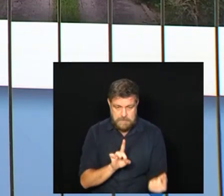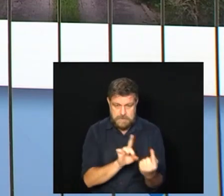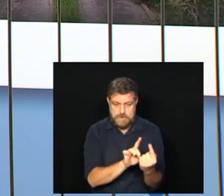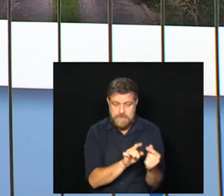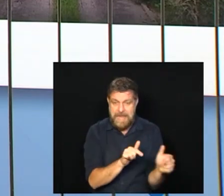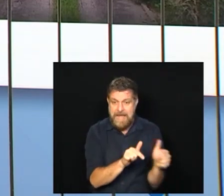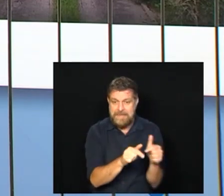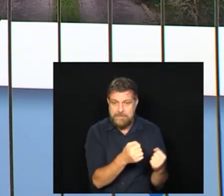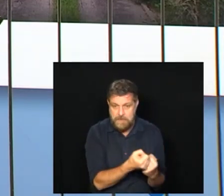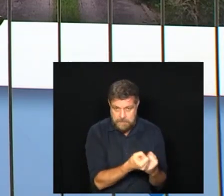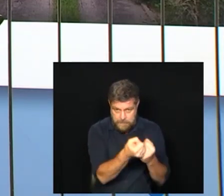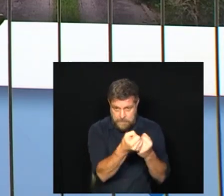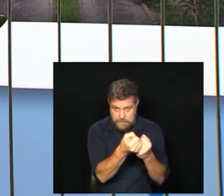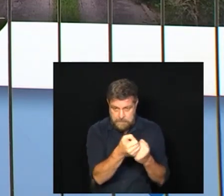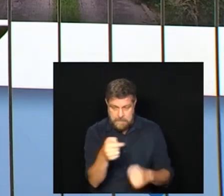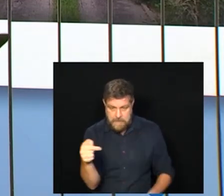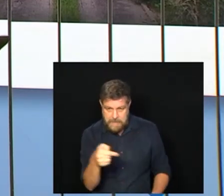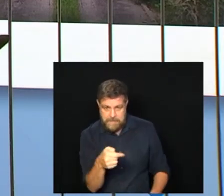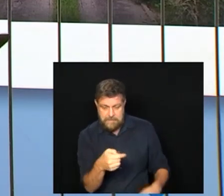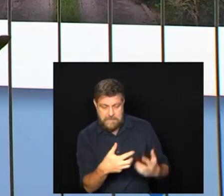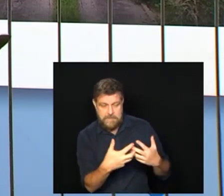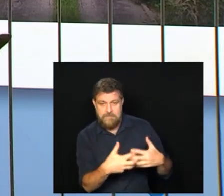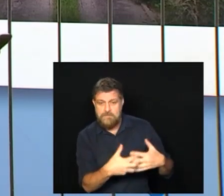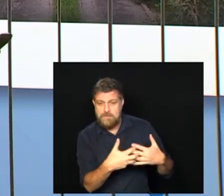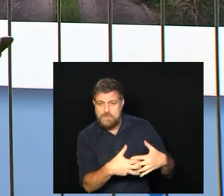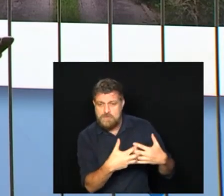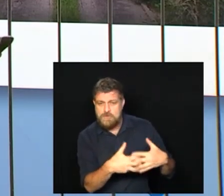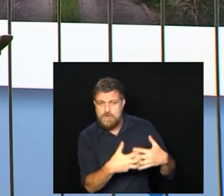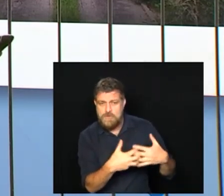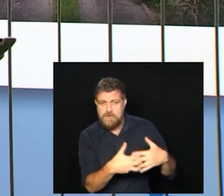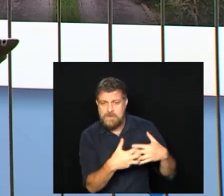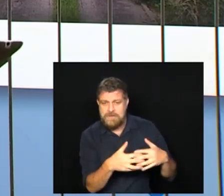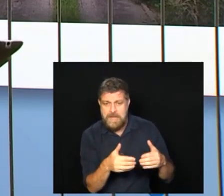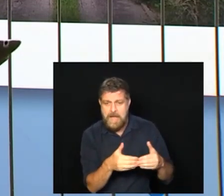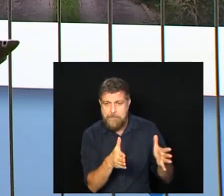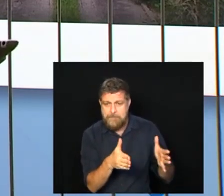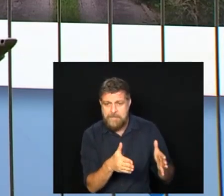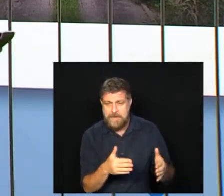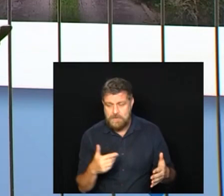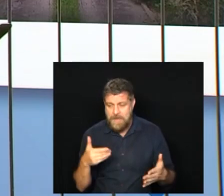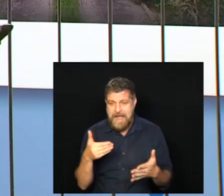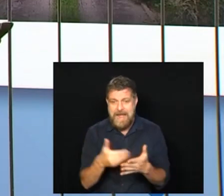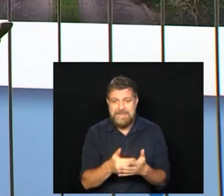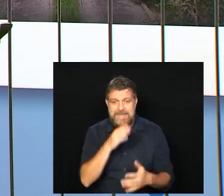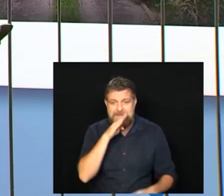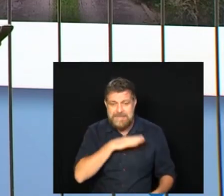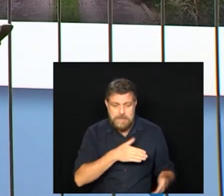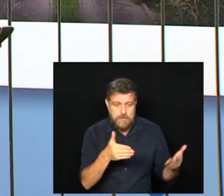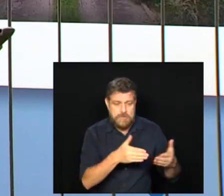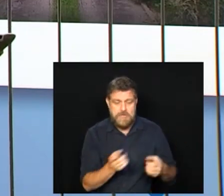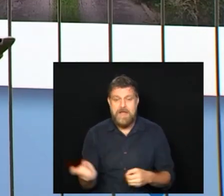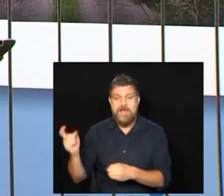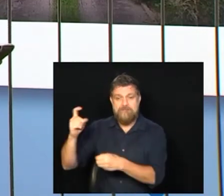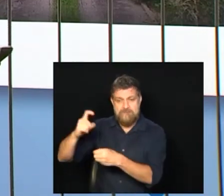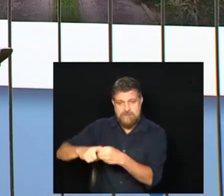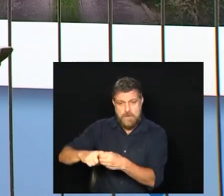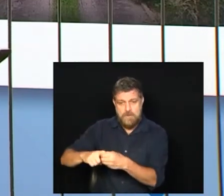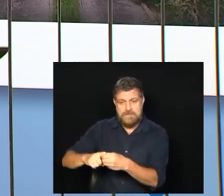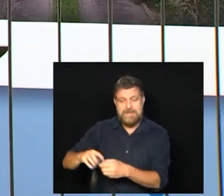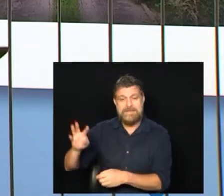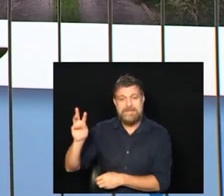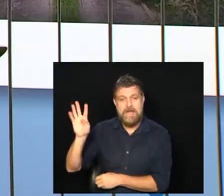de Apoio ao Trabalhador, eles estão abertos hoje até o final da tarde, só reabrem então